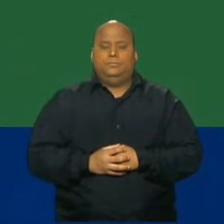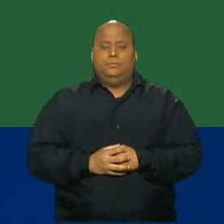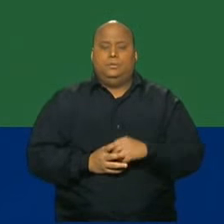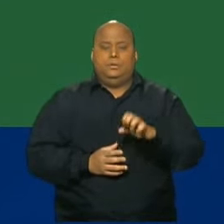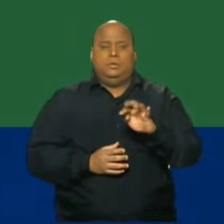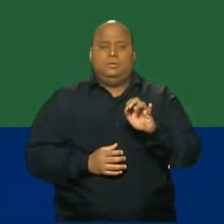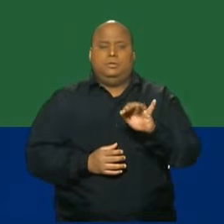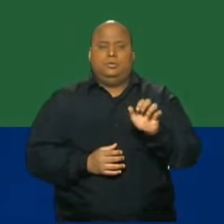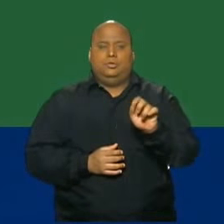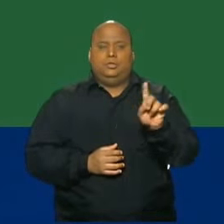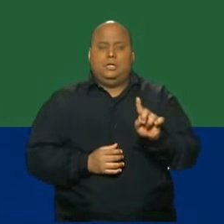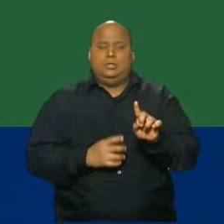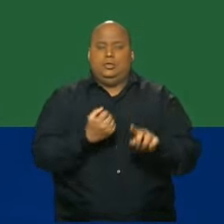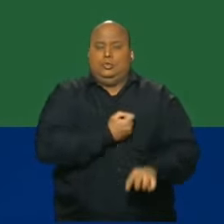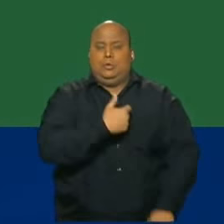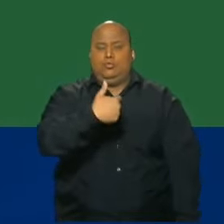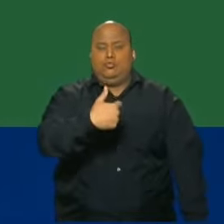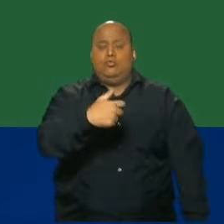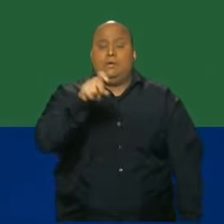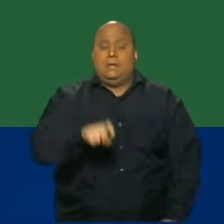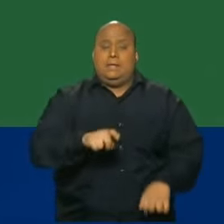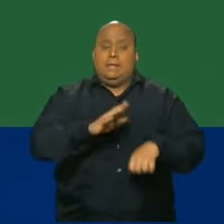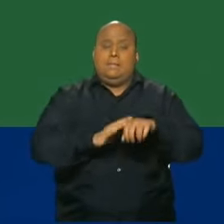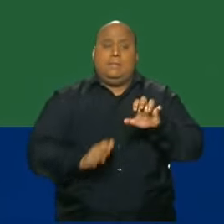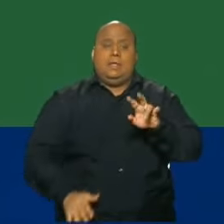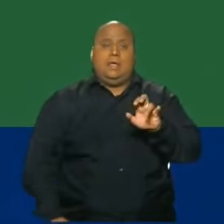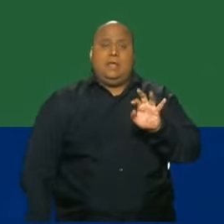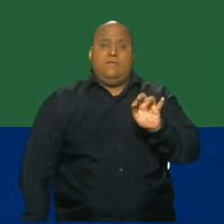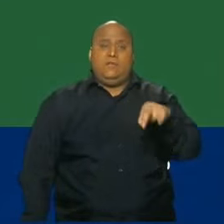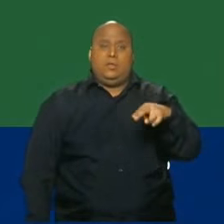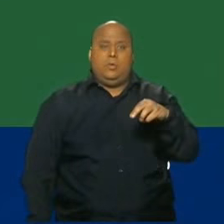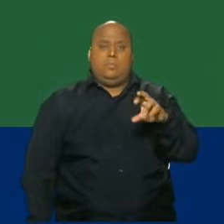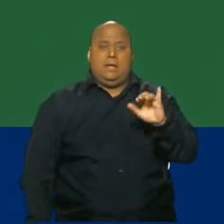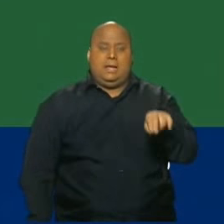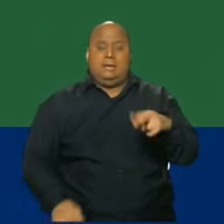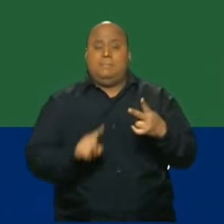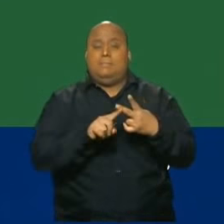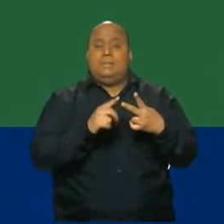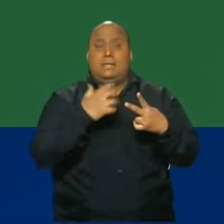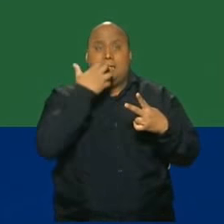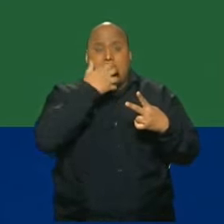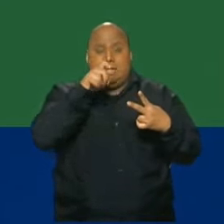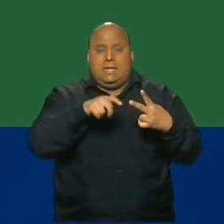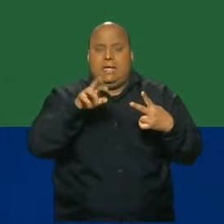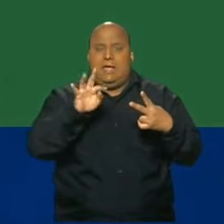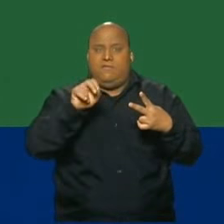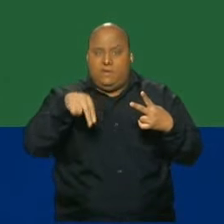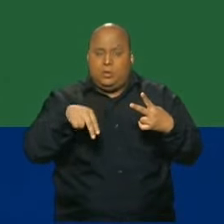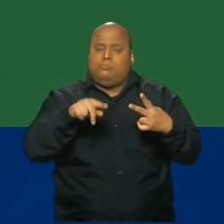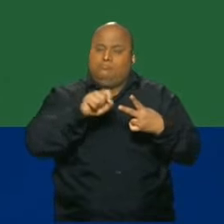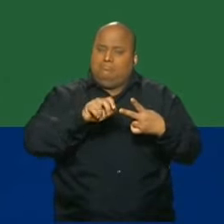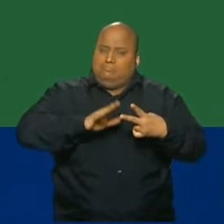Etude in Jazz, número 1. Autoria Everton Marim. Interpretação Everton Marim.